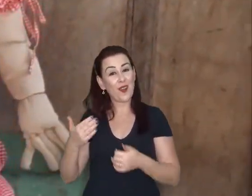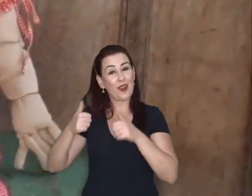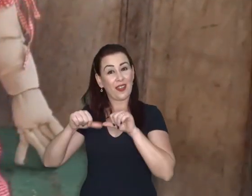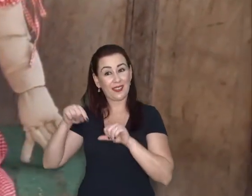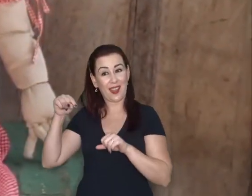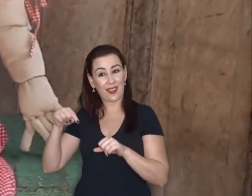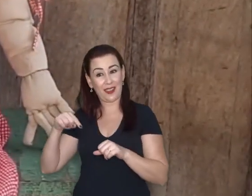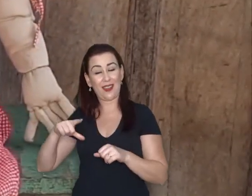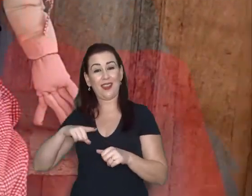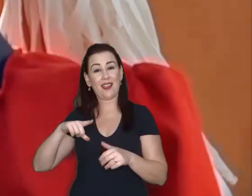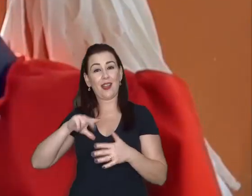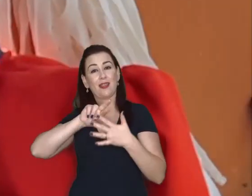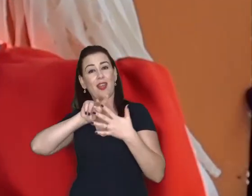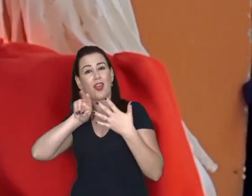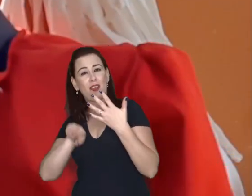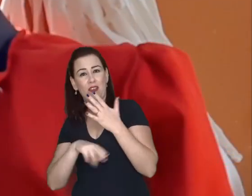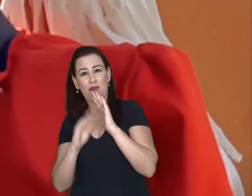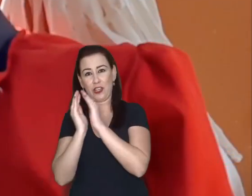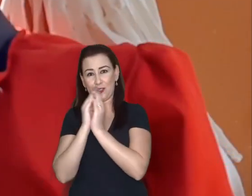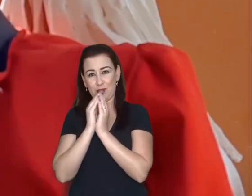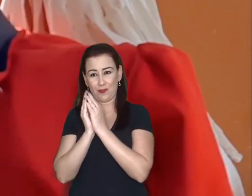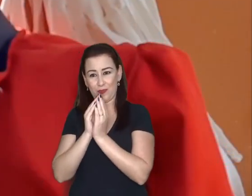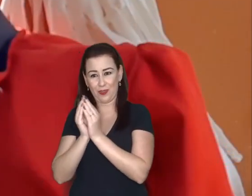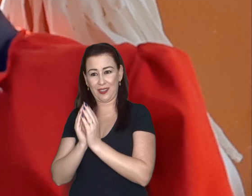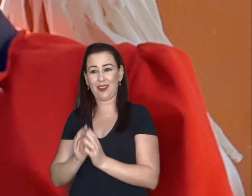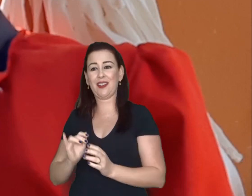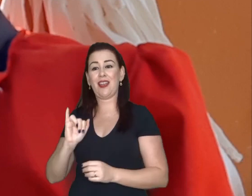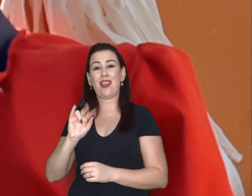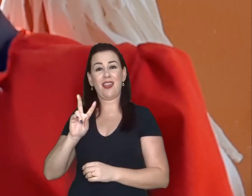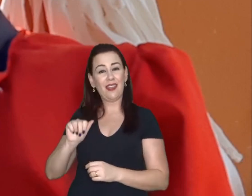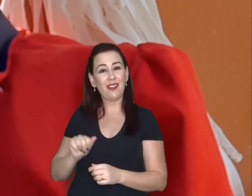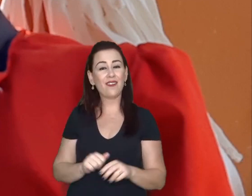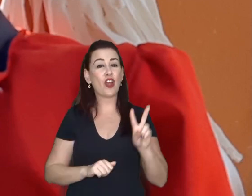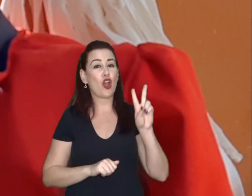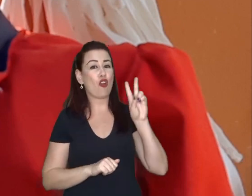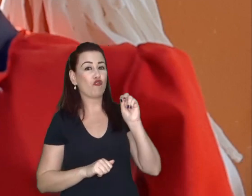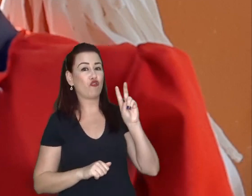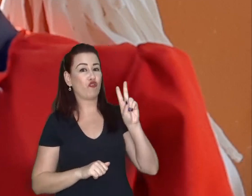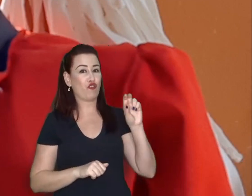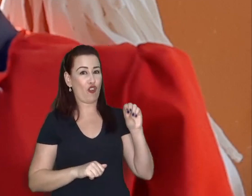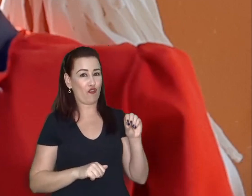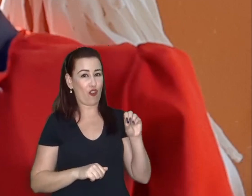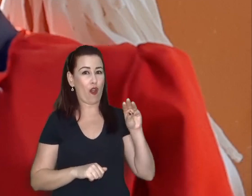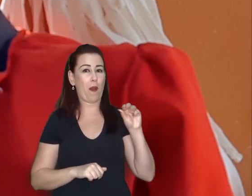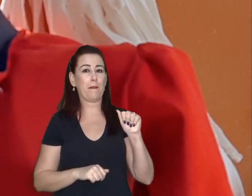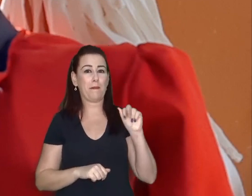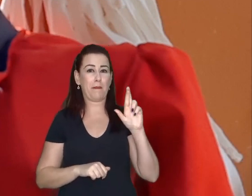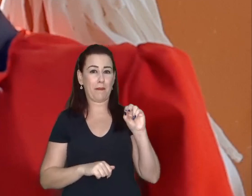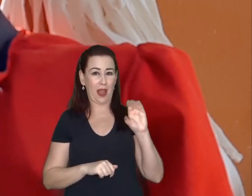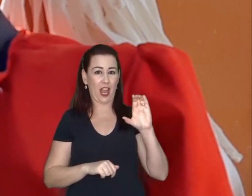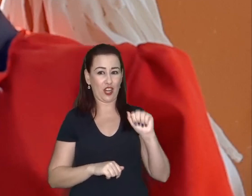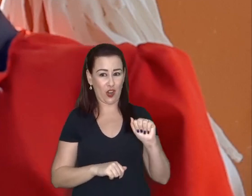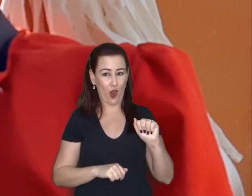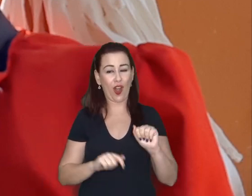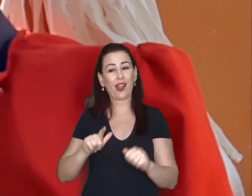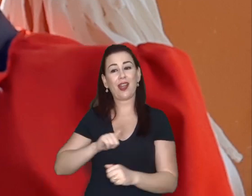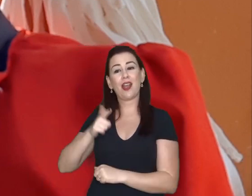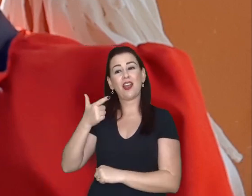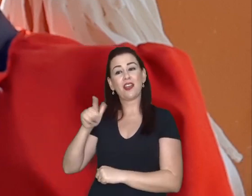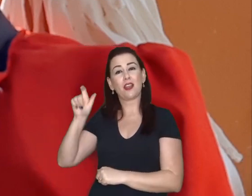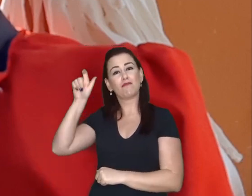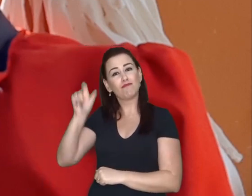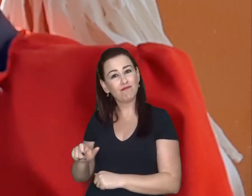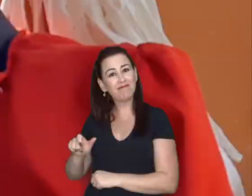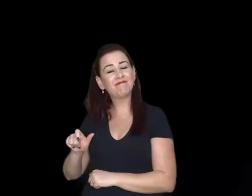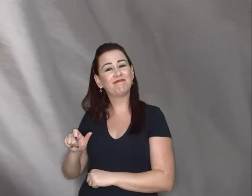nós temos aqui a Índia, a vovó Maroca. A vovó Maroca é uma Índia. O meu trabalho envolve branco, negro e índio,